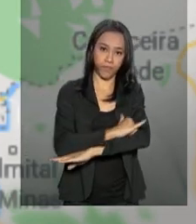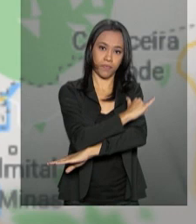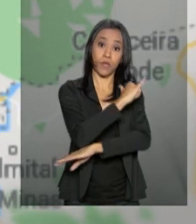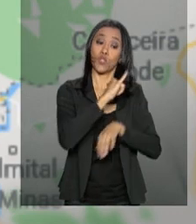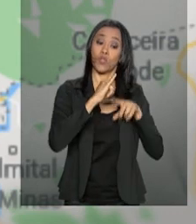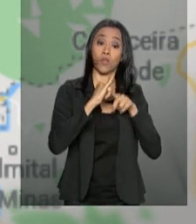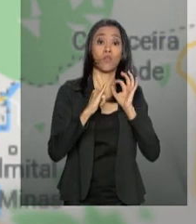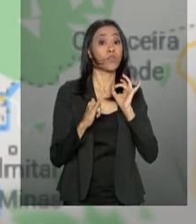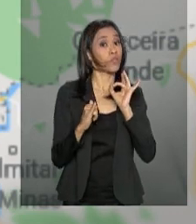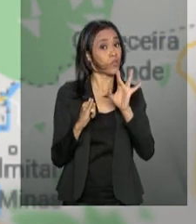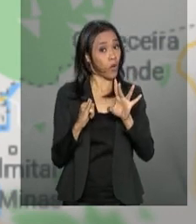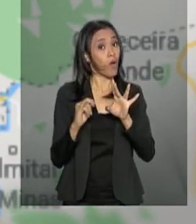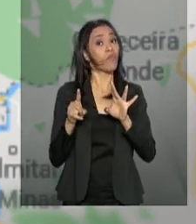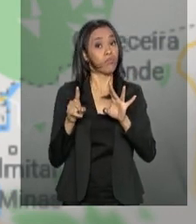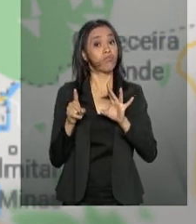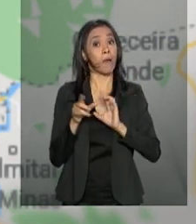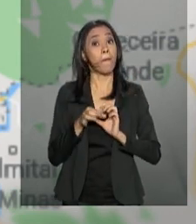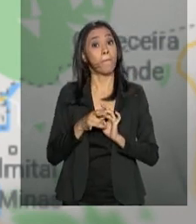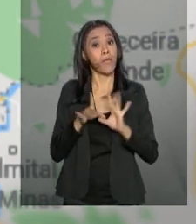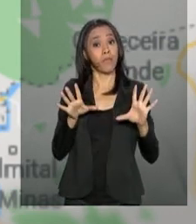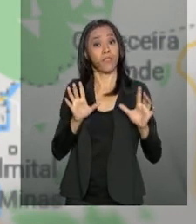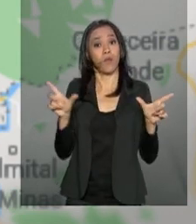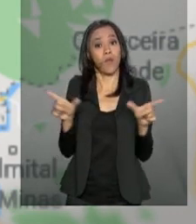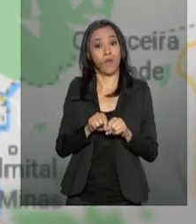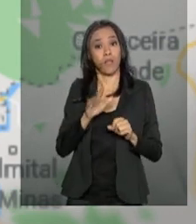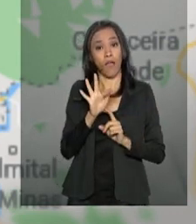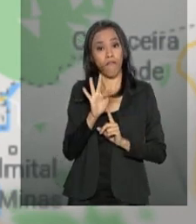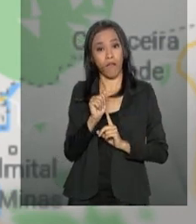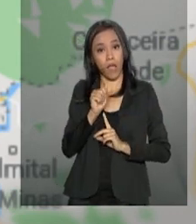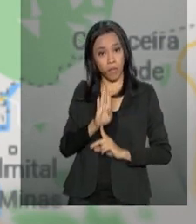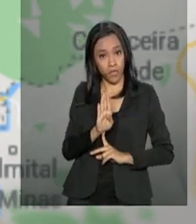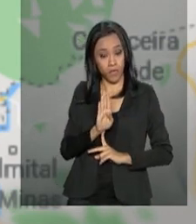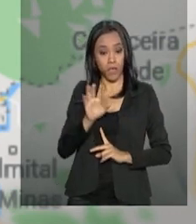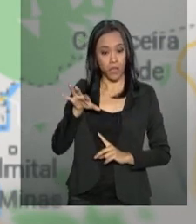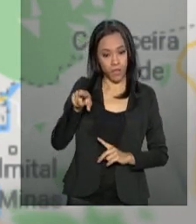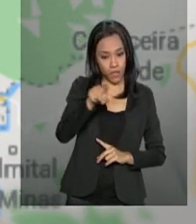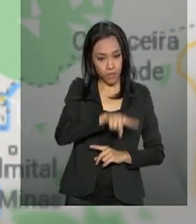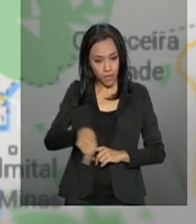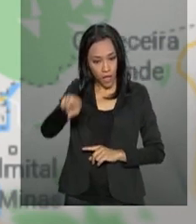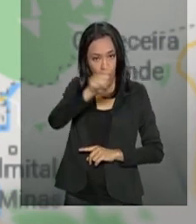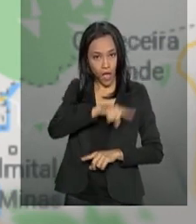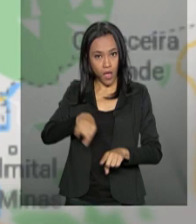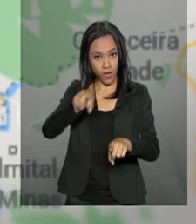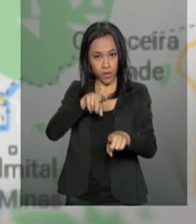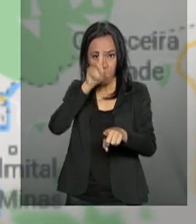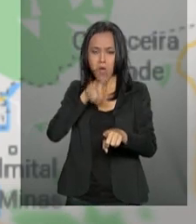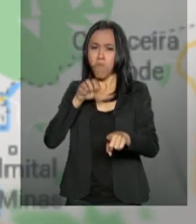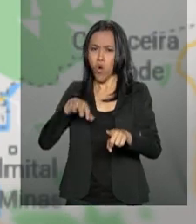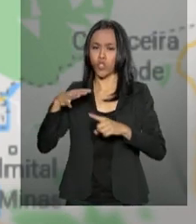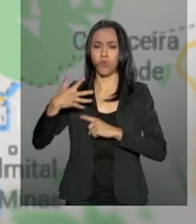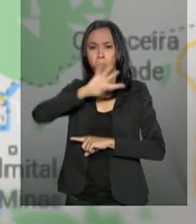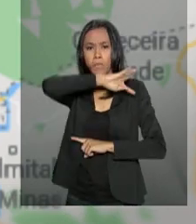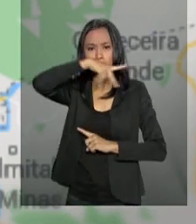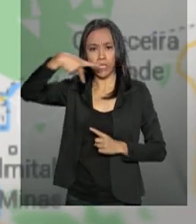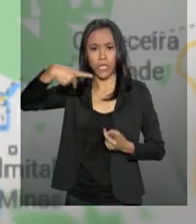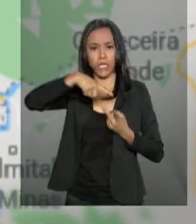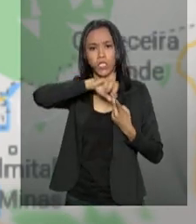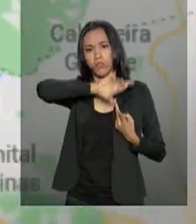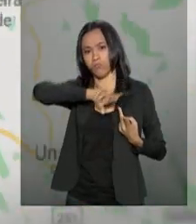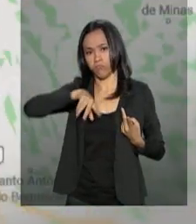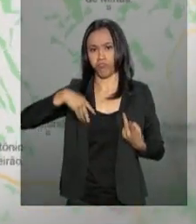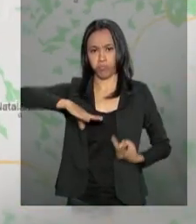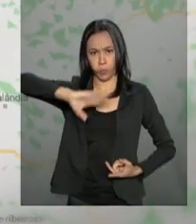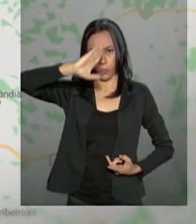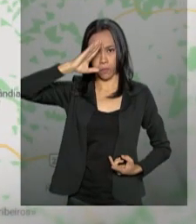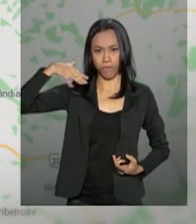coordenação ea autorização da fab nesta área estão previstos os vôos de chefes de estado e autoridades